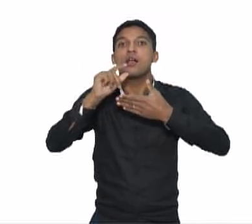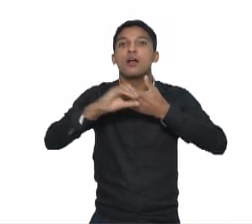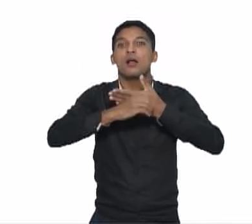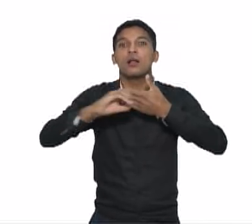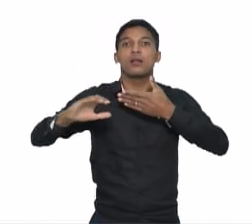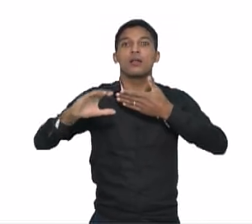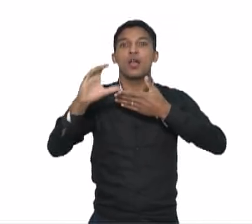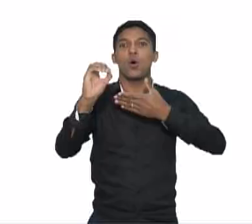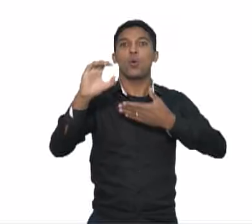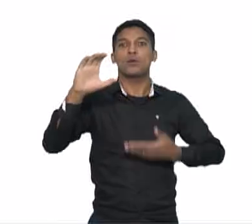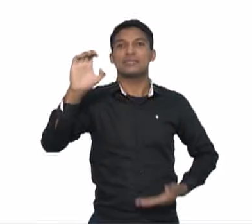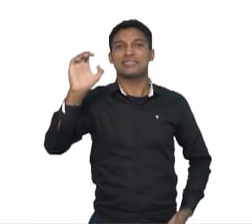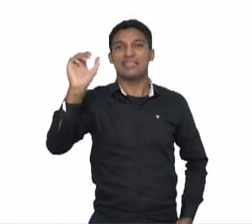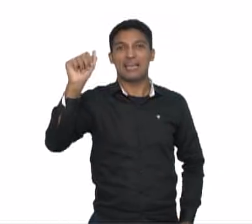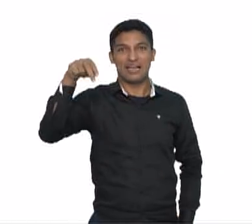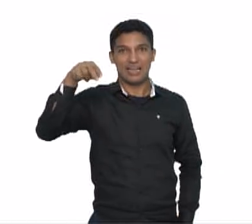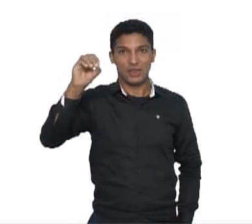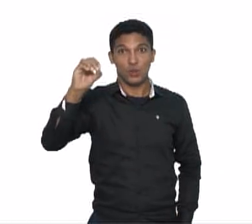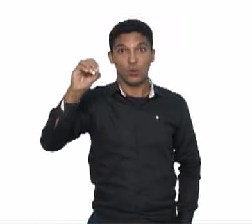formados pela água doce.